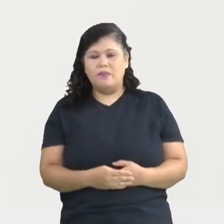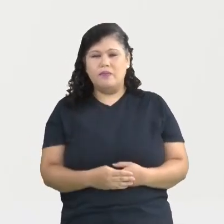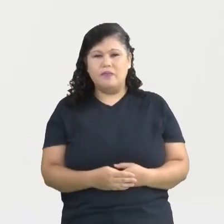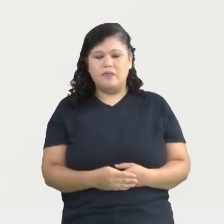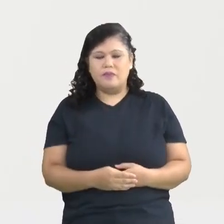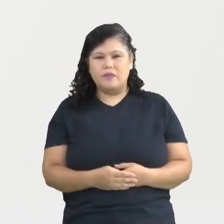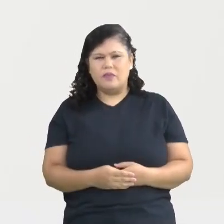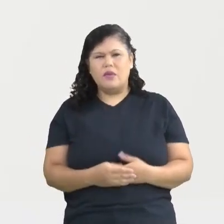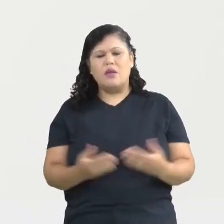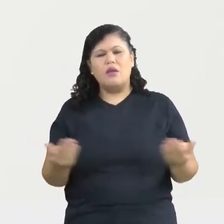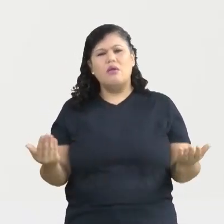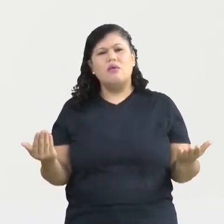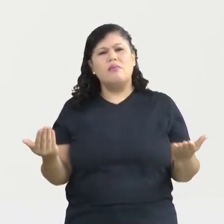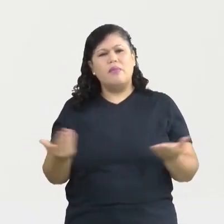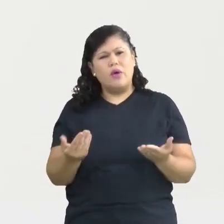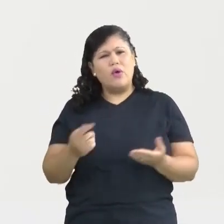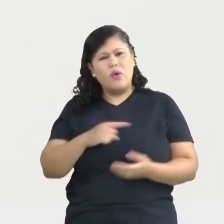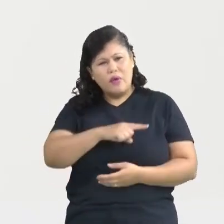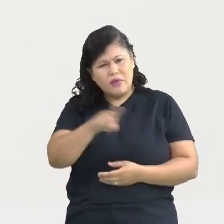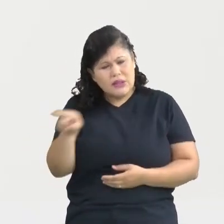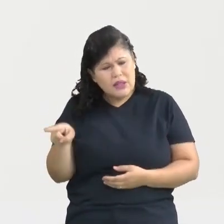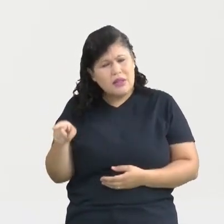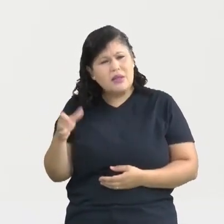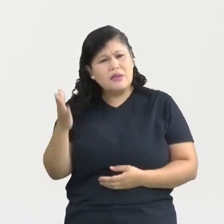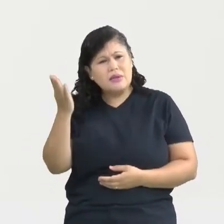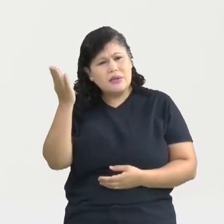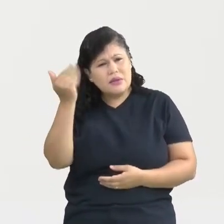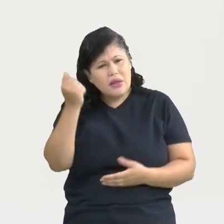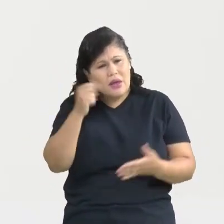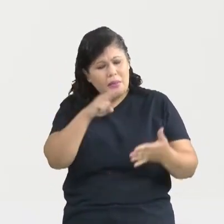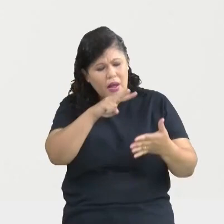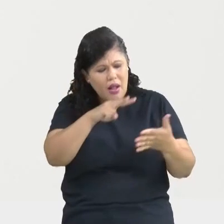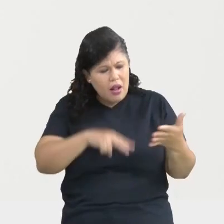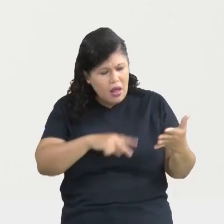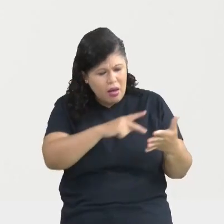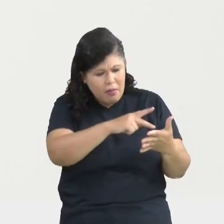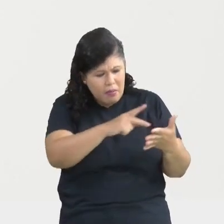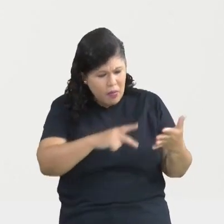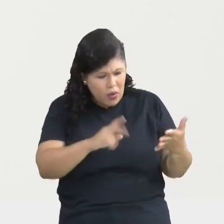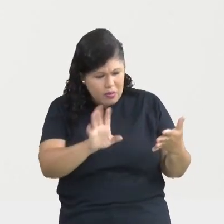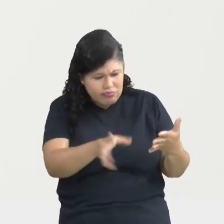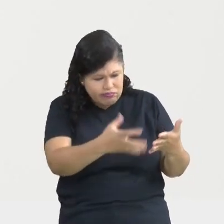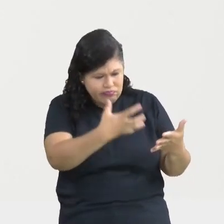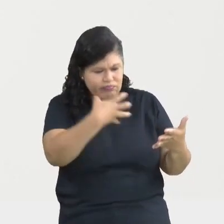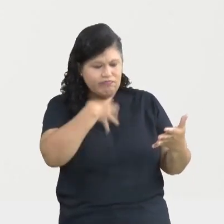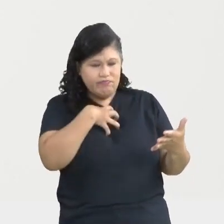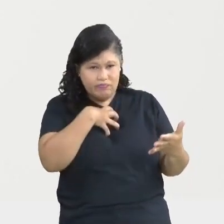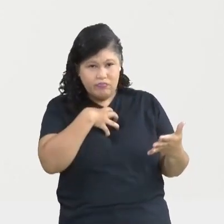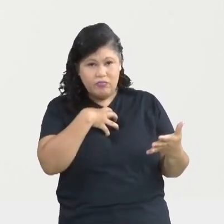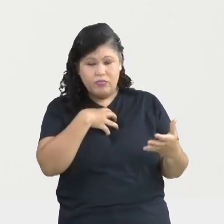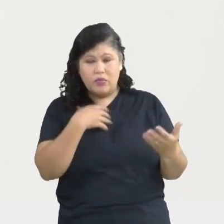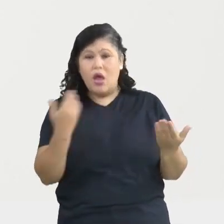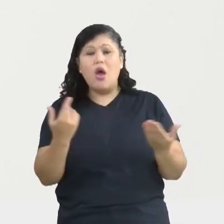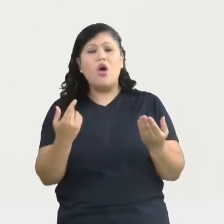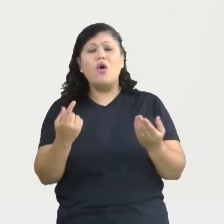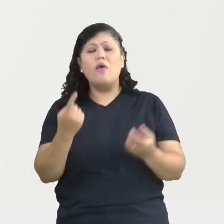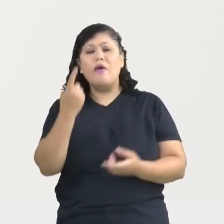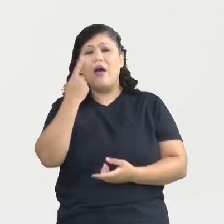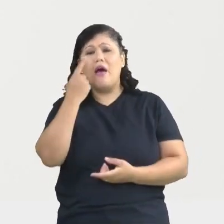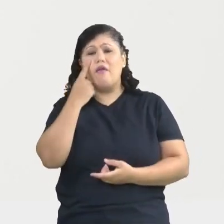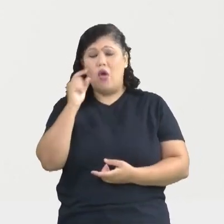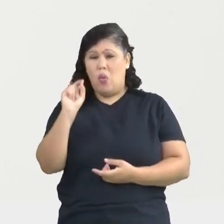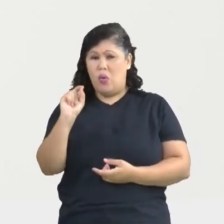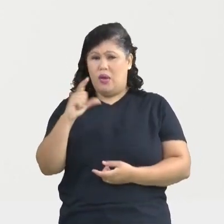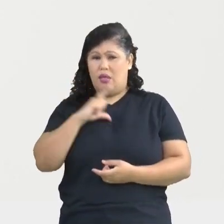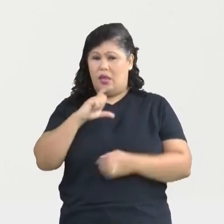que vocês já viram os sentimentos que nós sentimos ao ler um poema, vamos investigar direitinho o que um poema ele